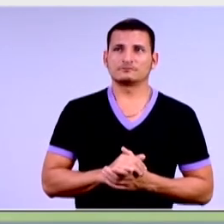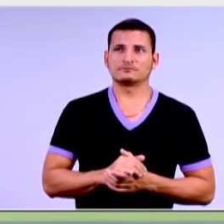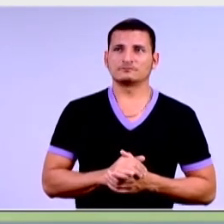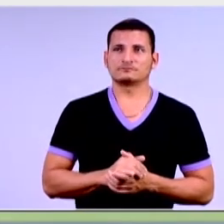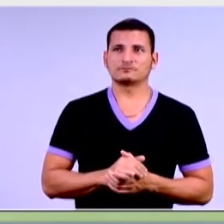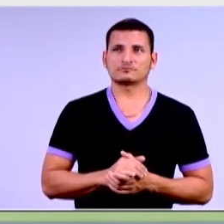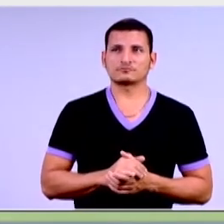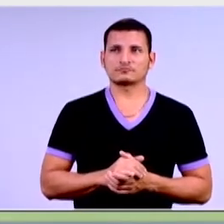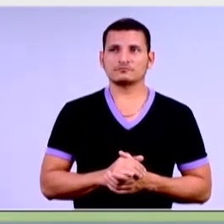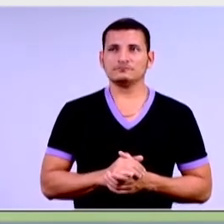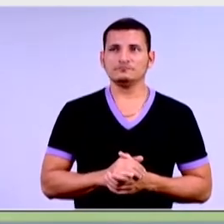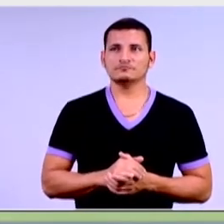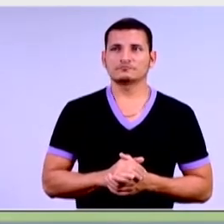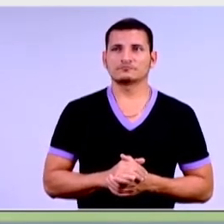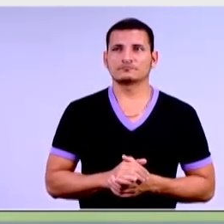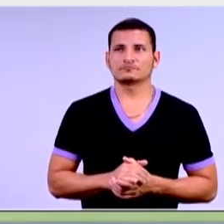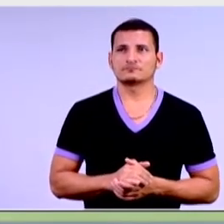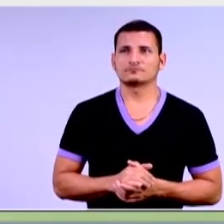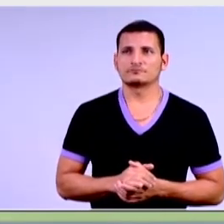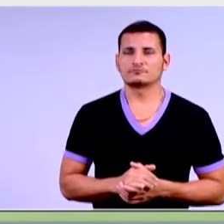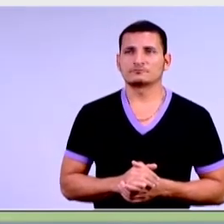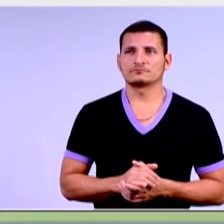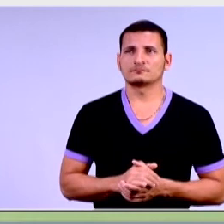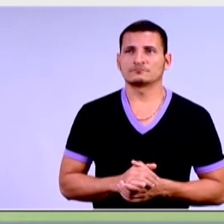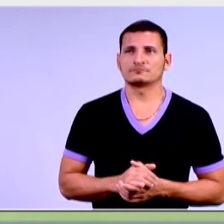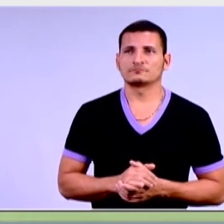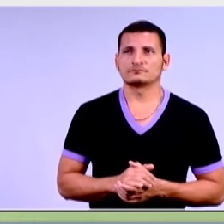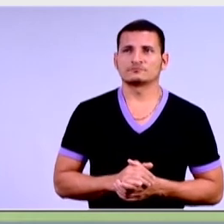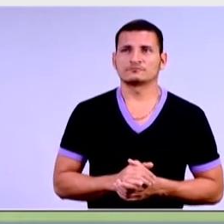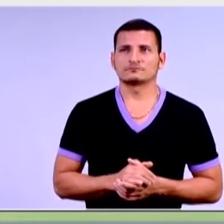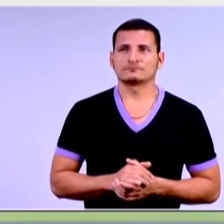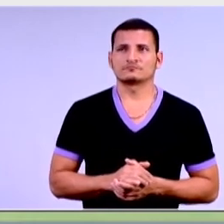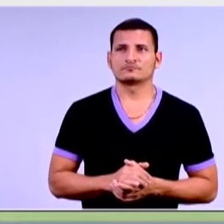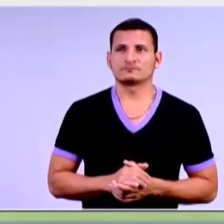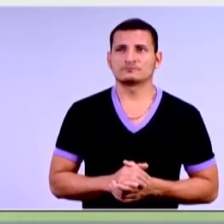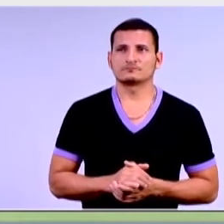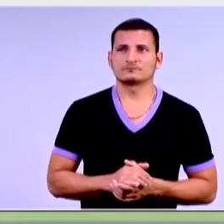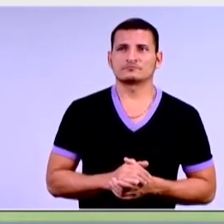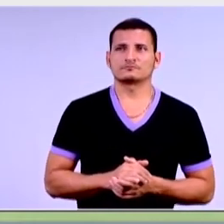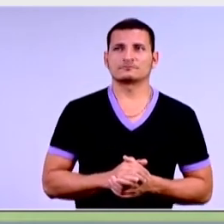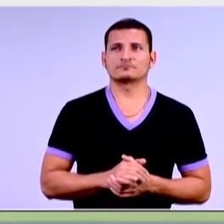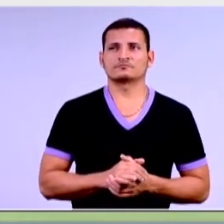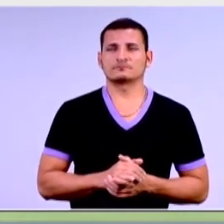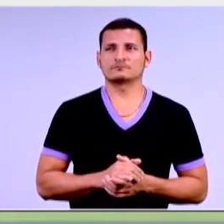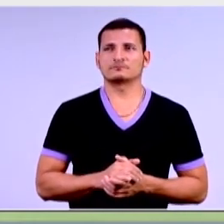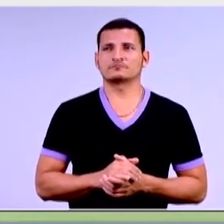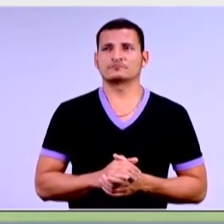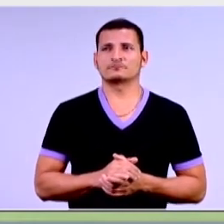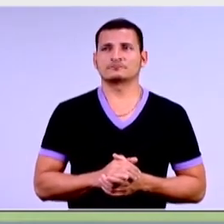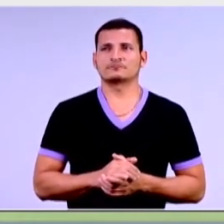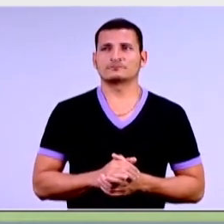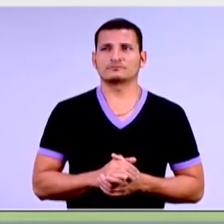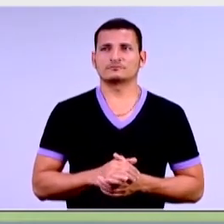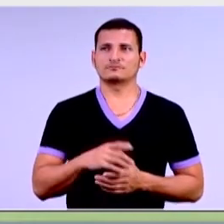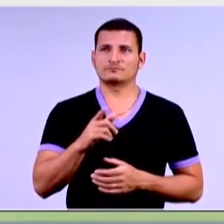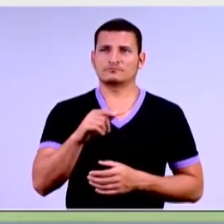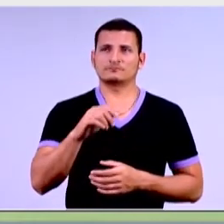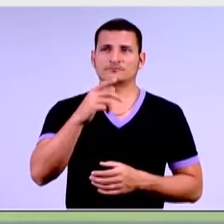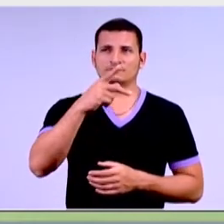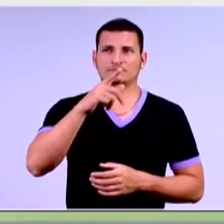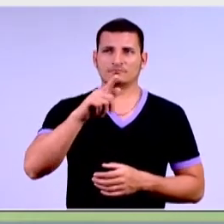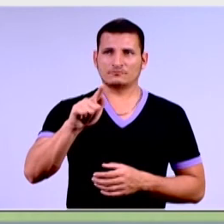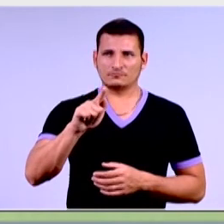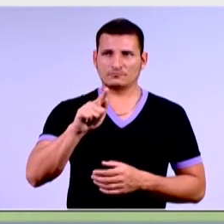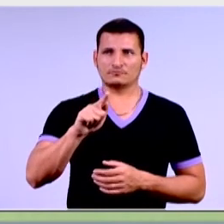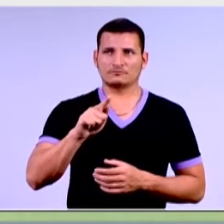eike equipe que é que seguir que tem a ver é com essa sigla que aparece quando a gente abre a gente vai para uma página que